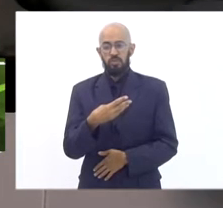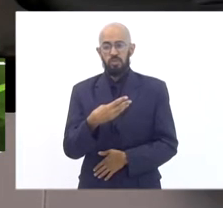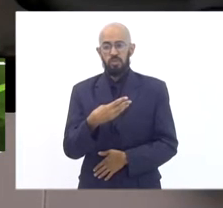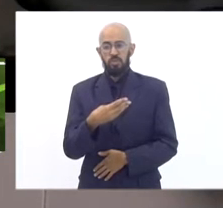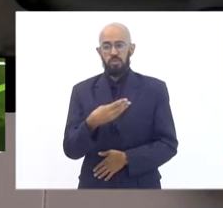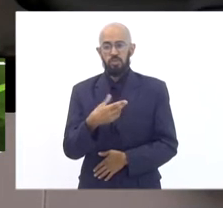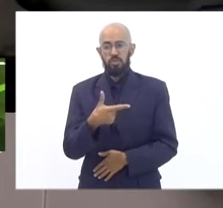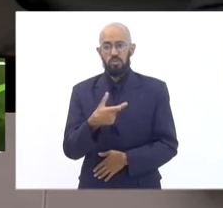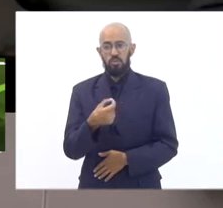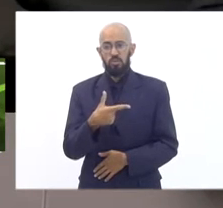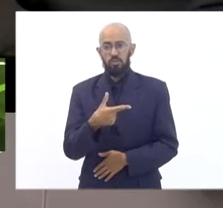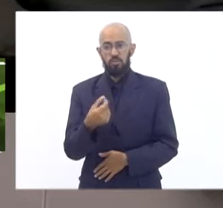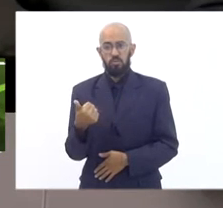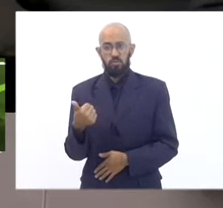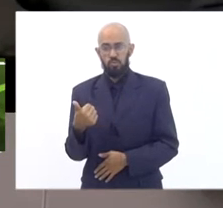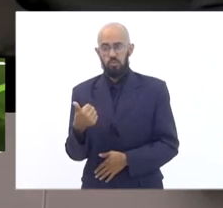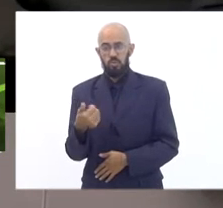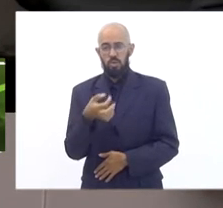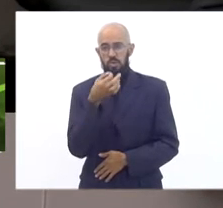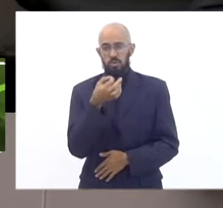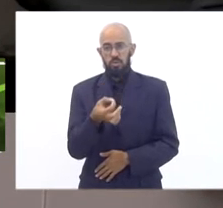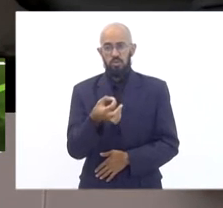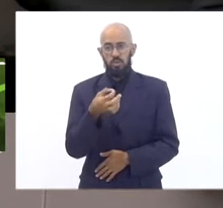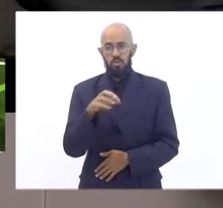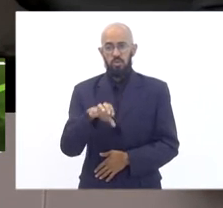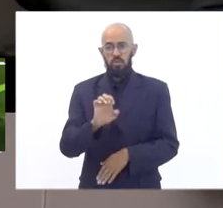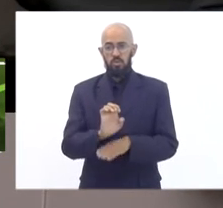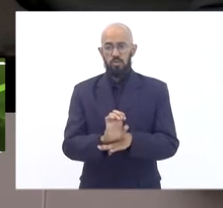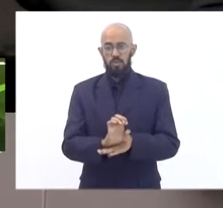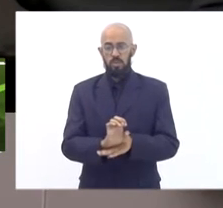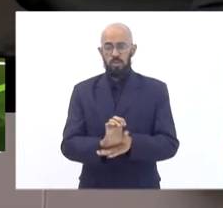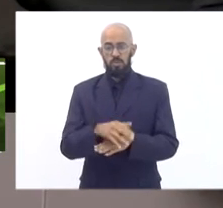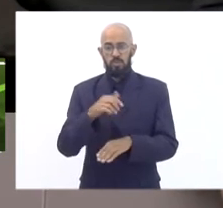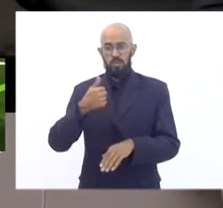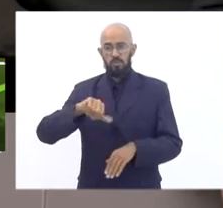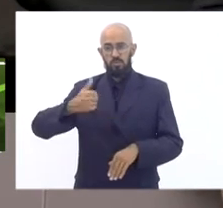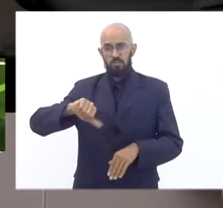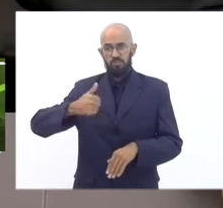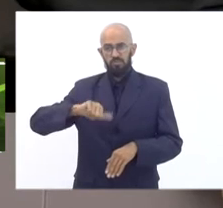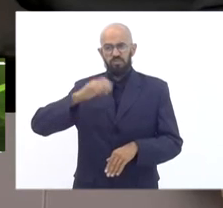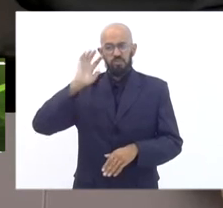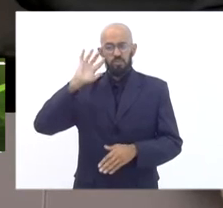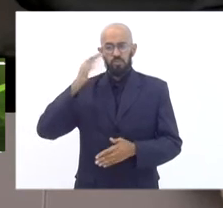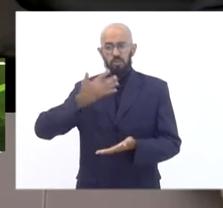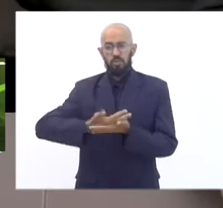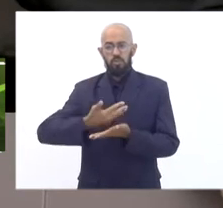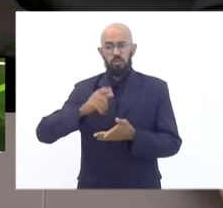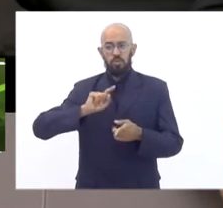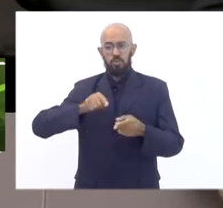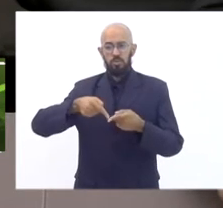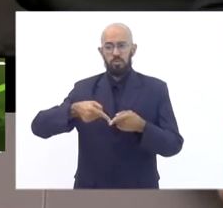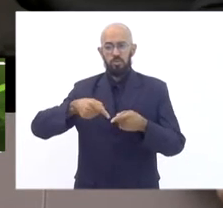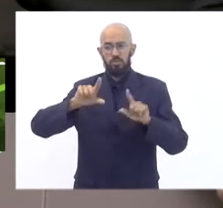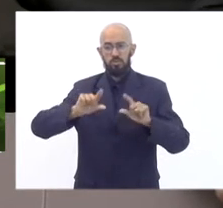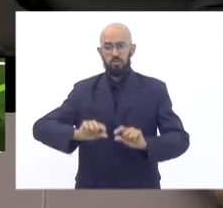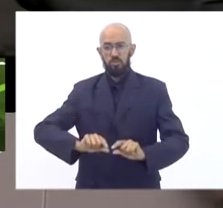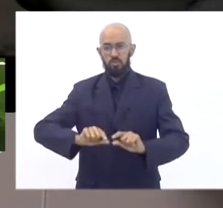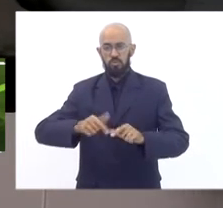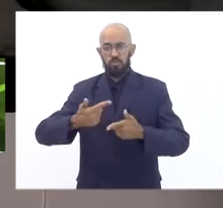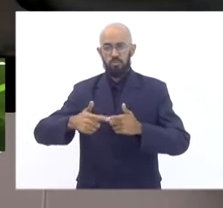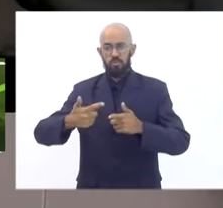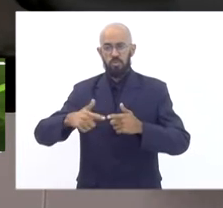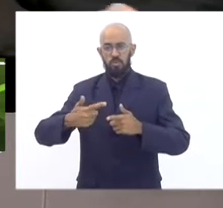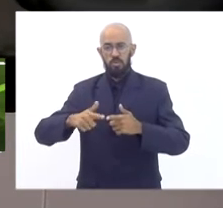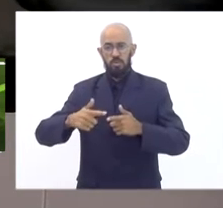1223/2021, né? Recomendou ao Estado que avalie soluções objetivas que possam minimizar os problemas decorrentes